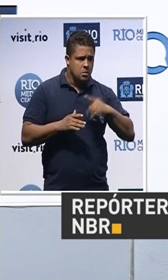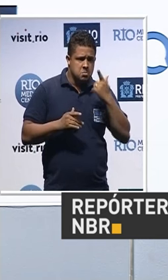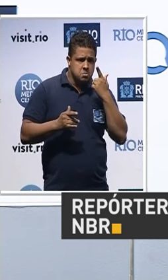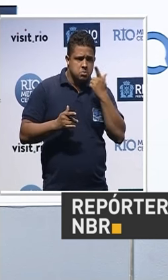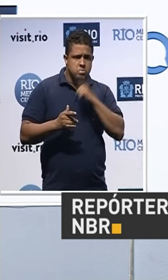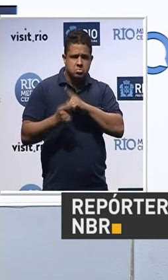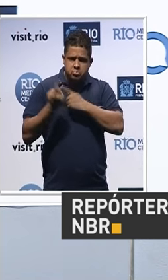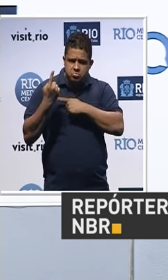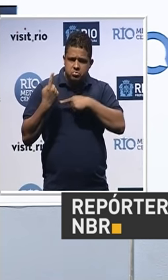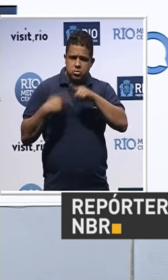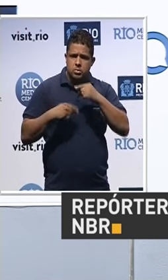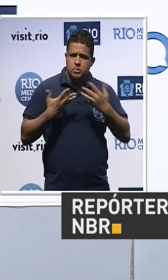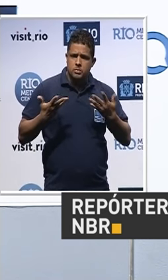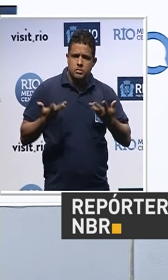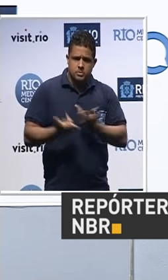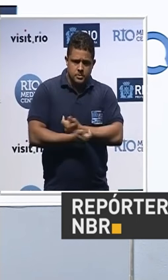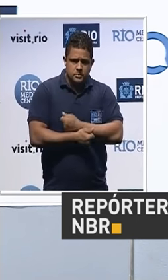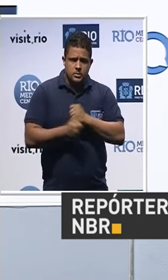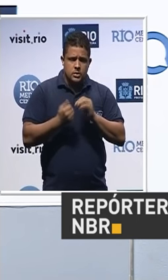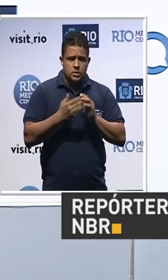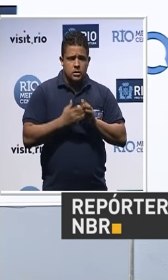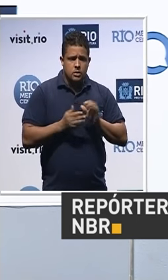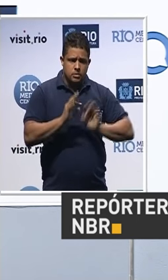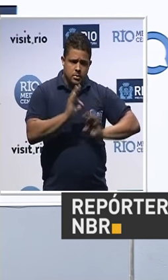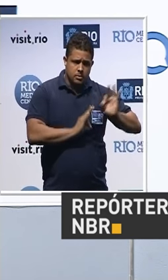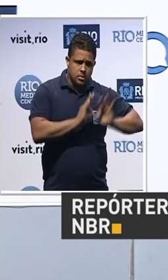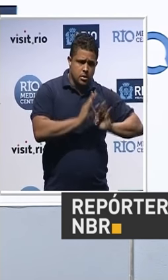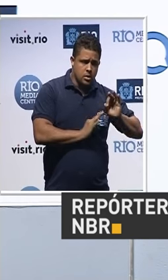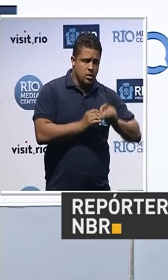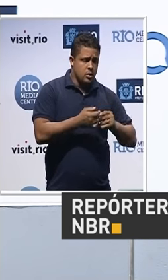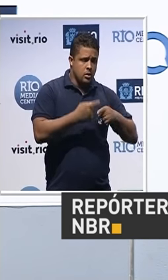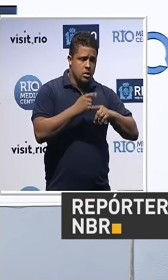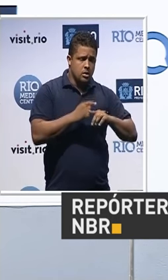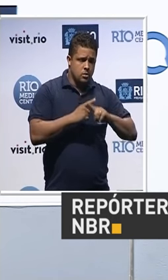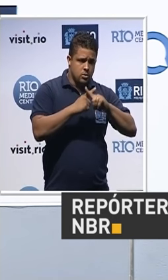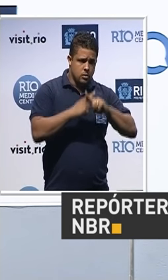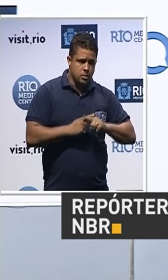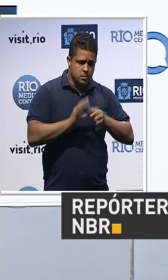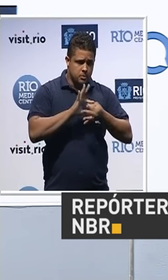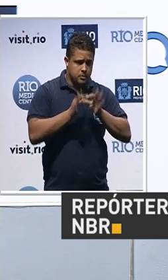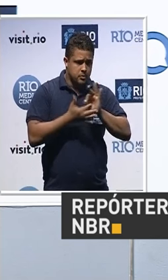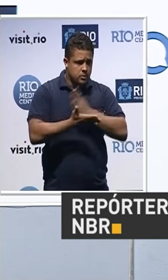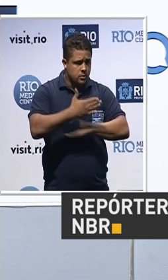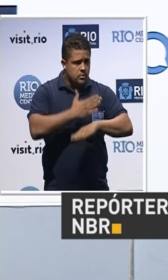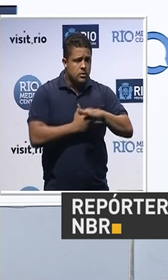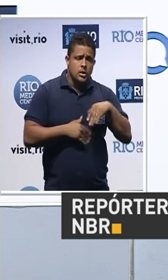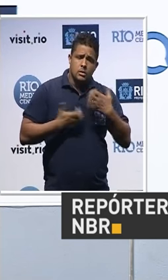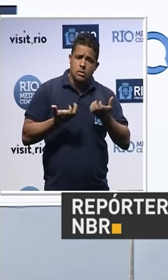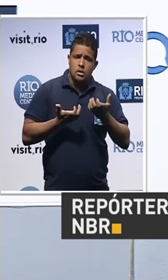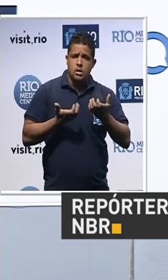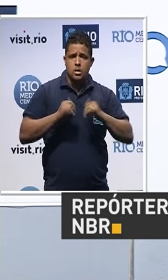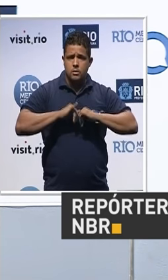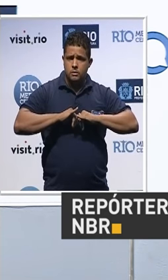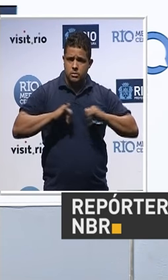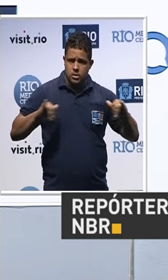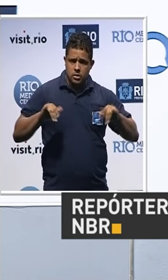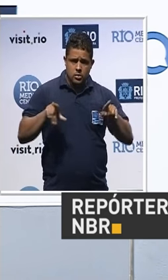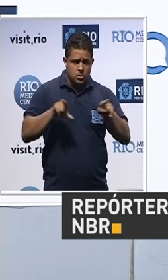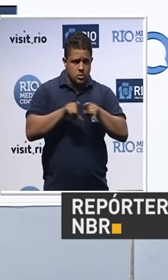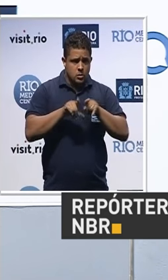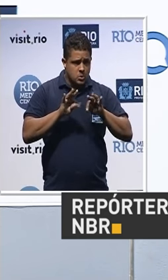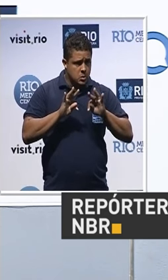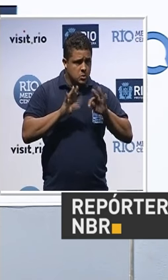sucesso extraordinário na realização dos Jogos Paralímpicos. E eu quero aqui registrar